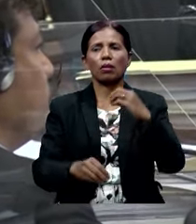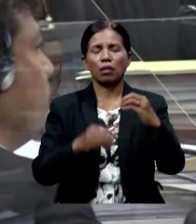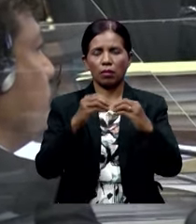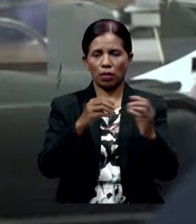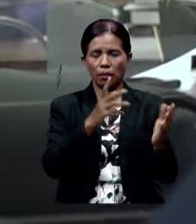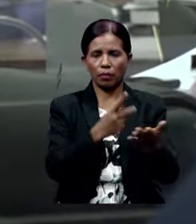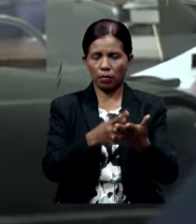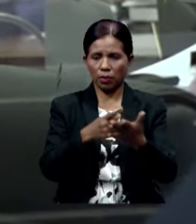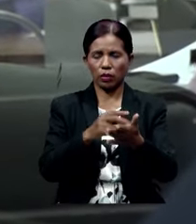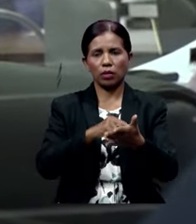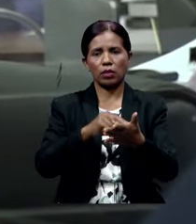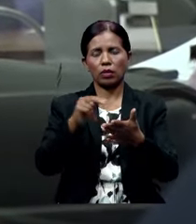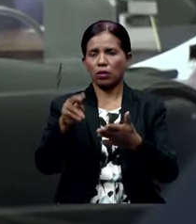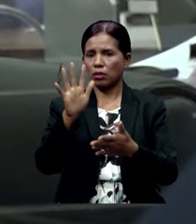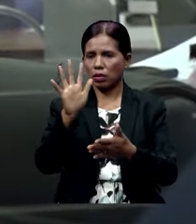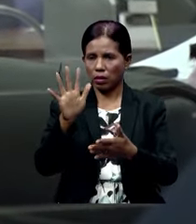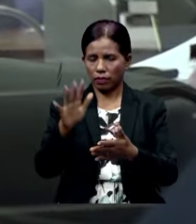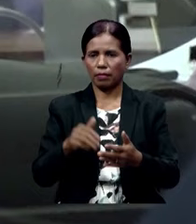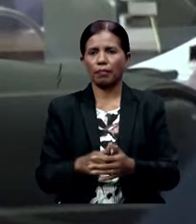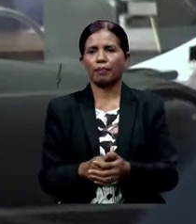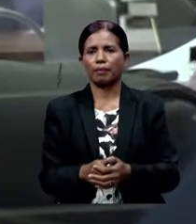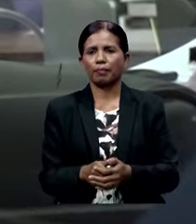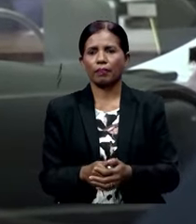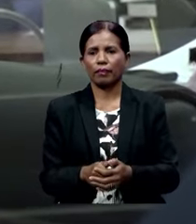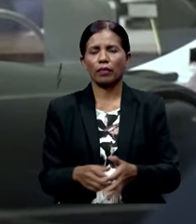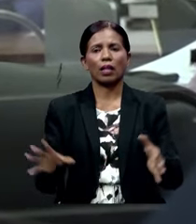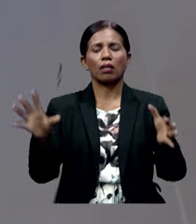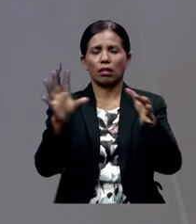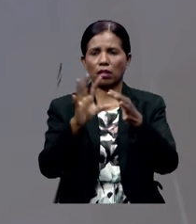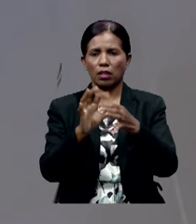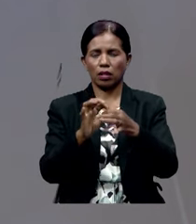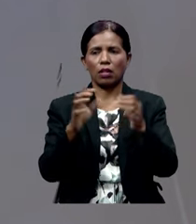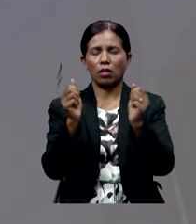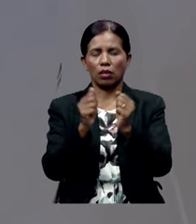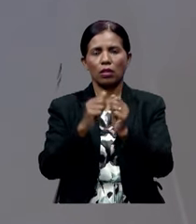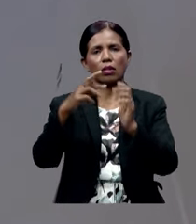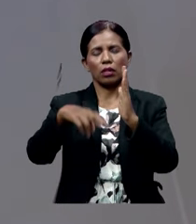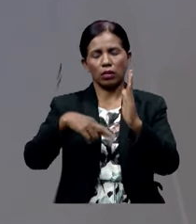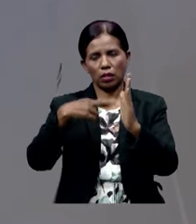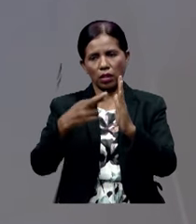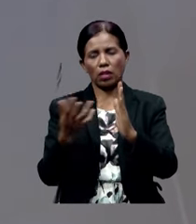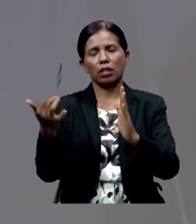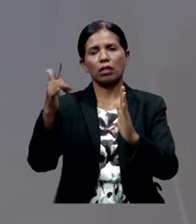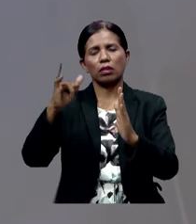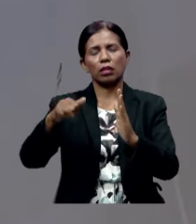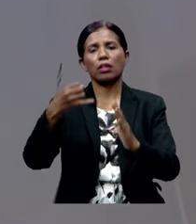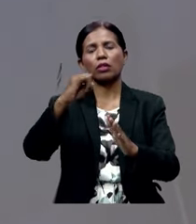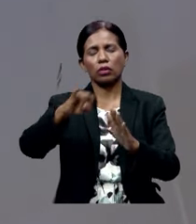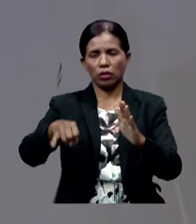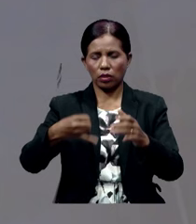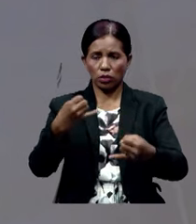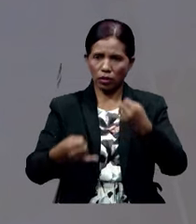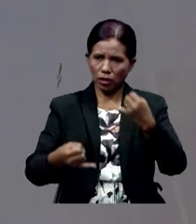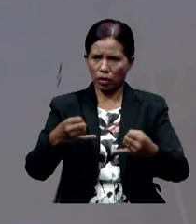número 5, nem liga com regras jurídicas, o senhor ministro atende muito